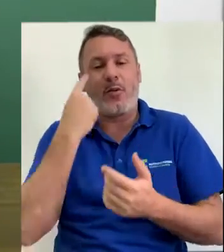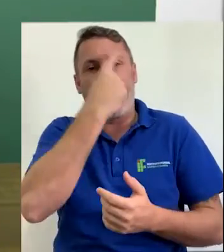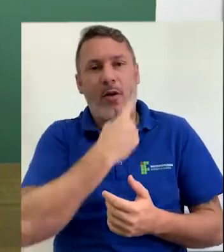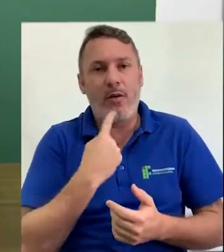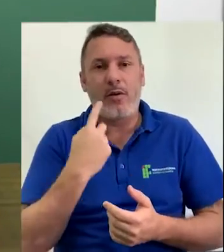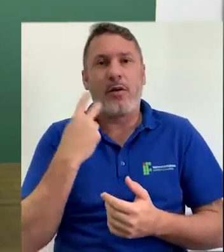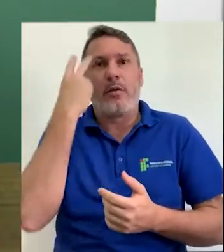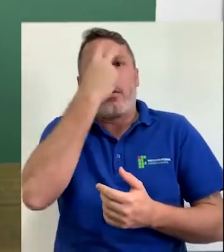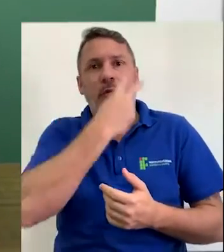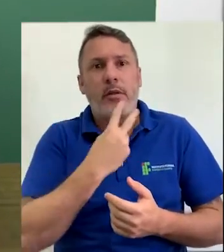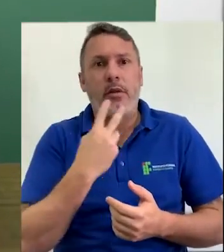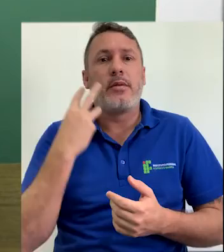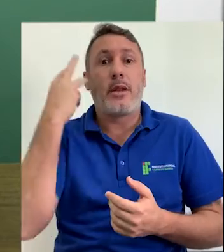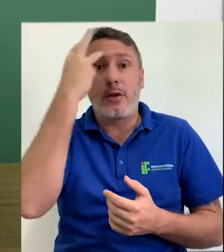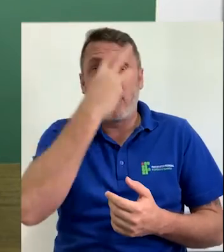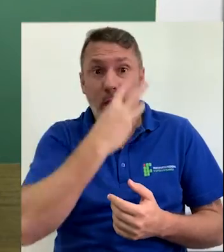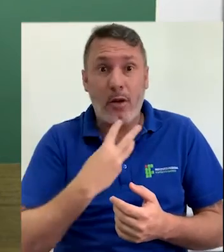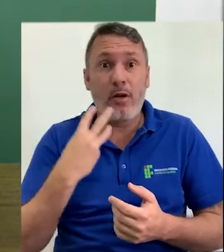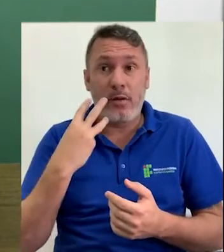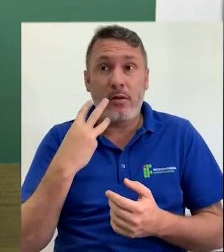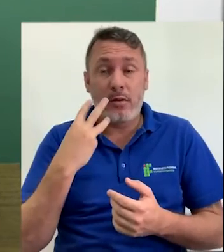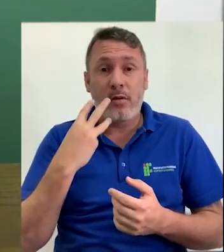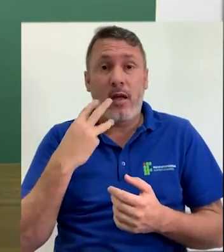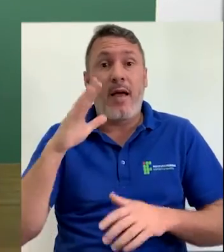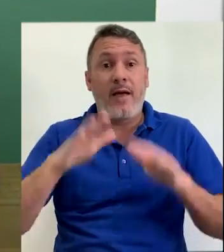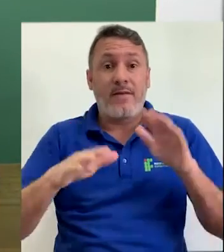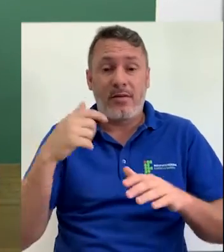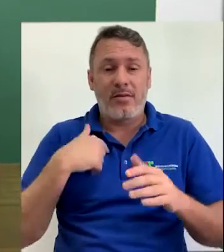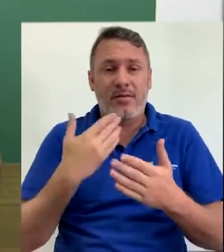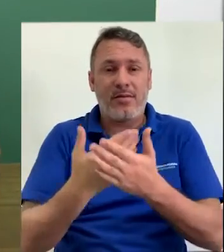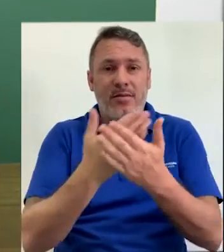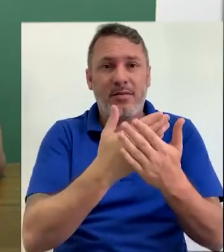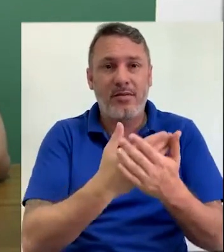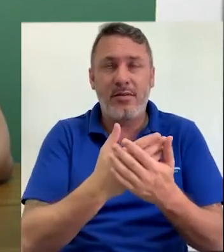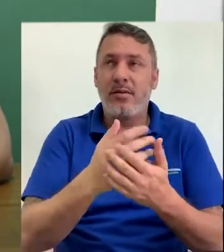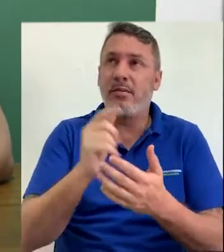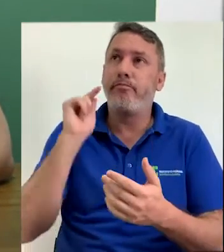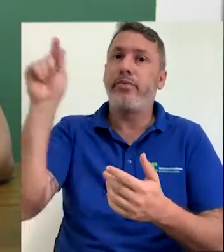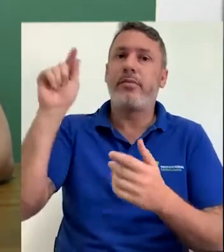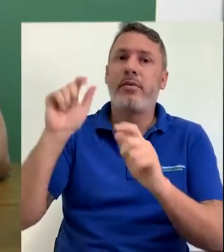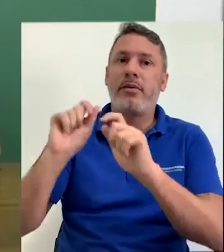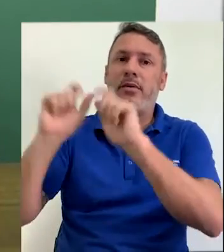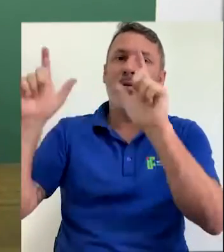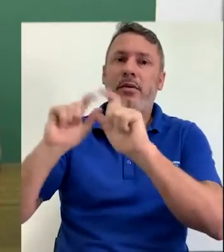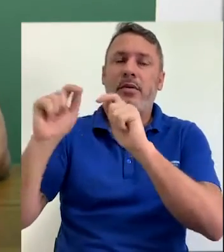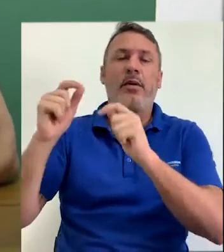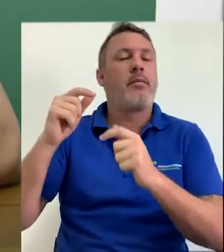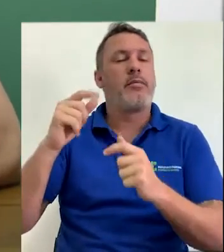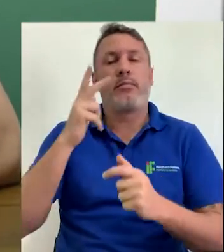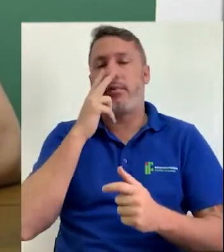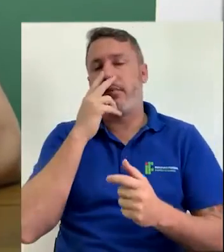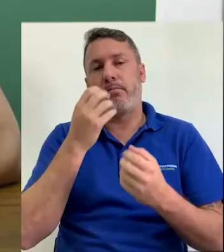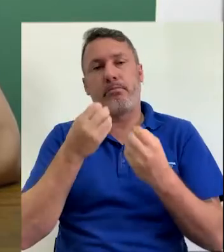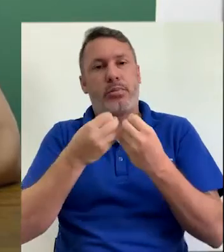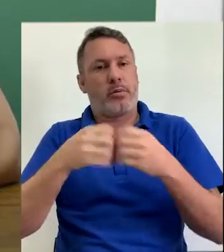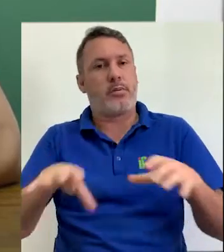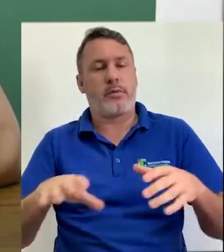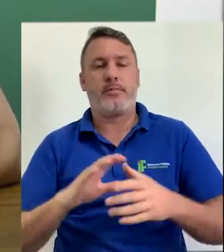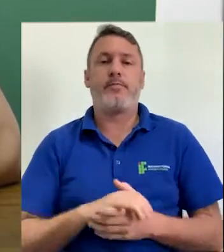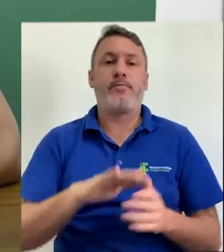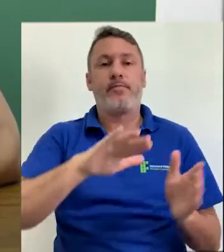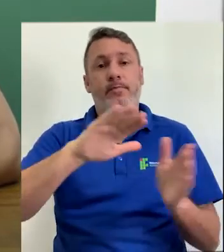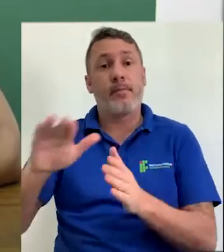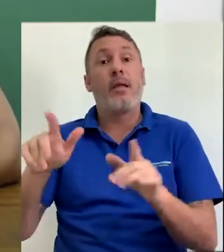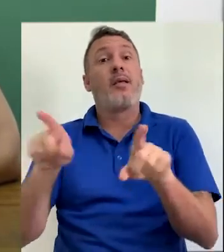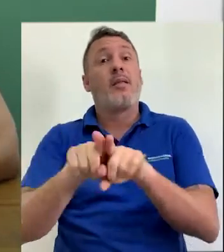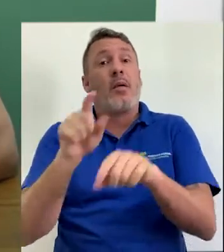horas, 3 horas e no final eu não consegui estudar. Um outro relato dos alunos é o